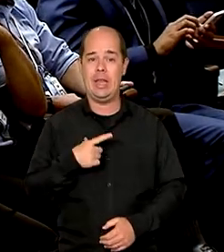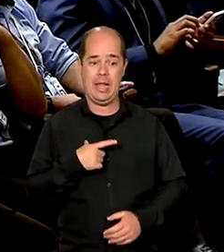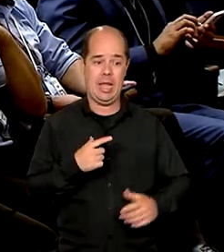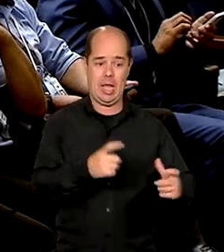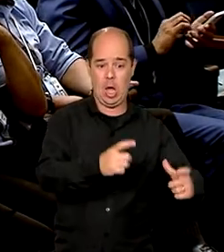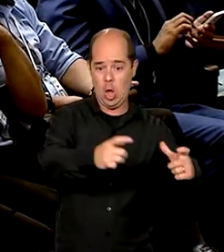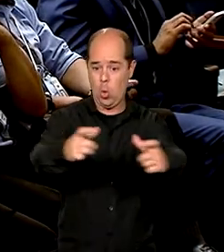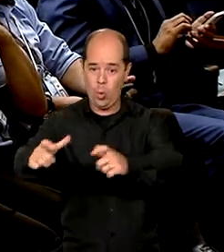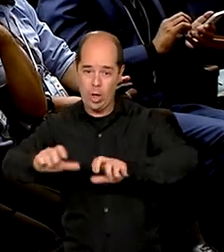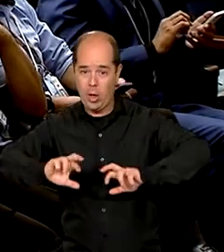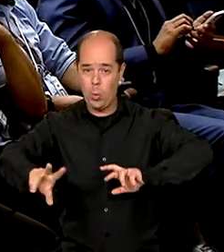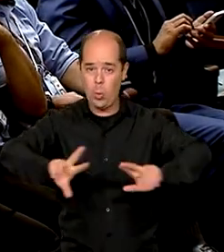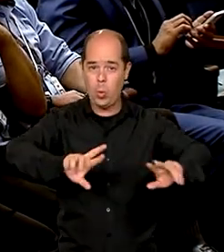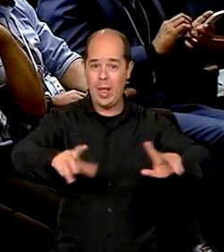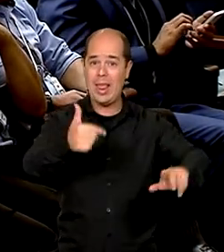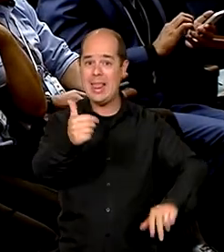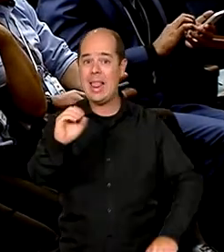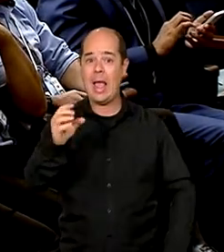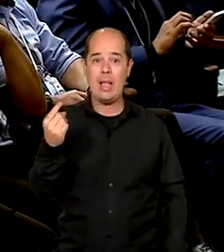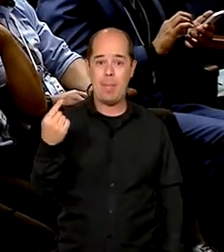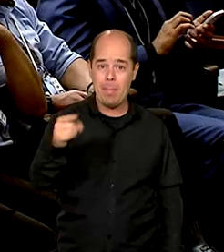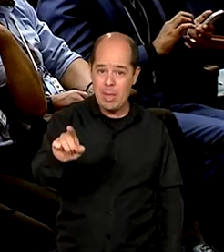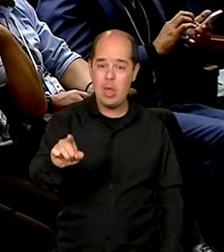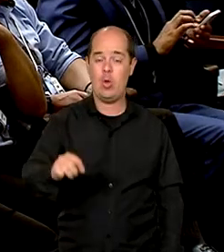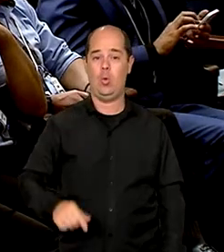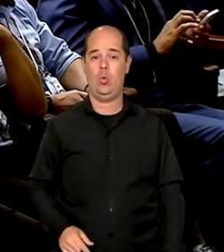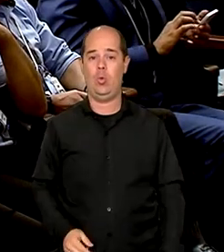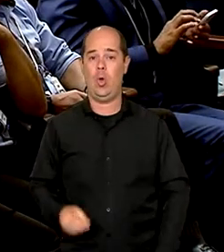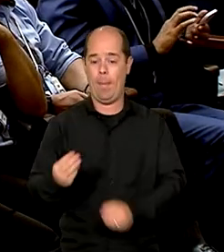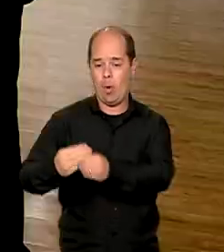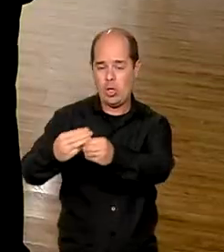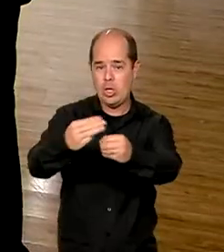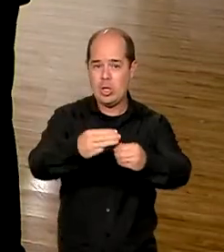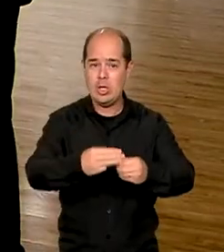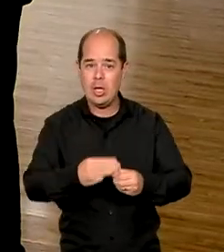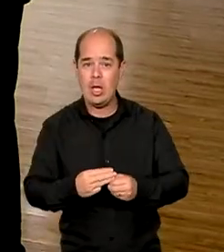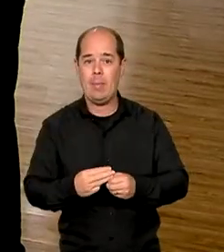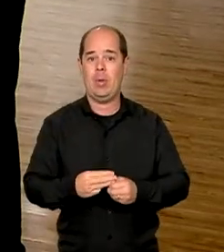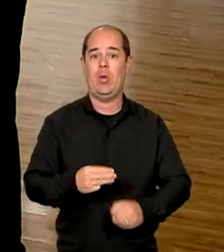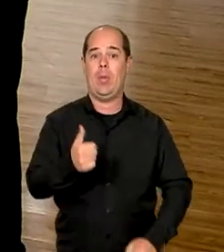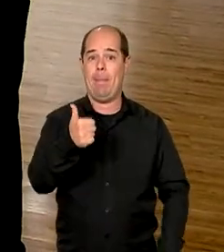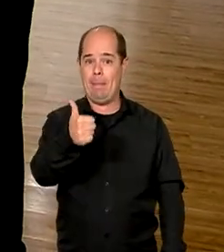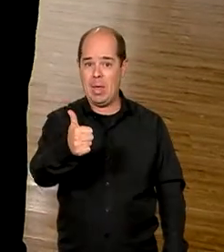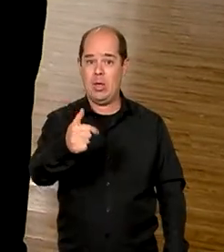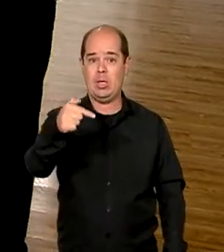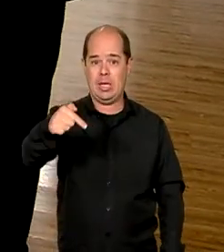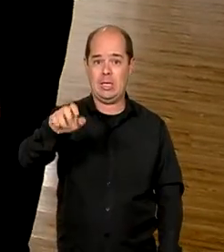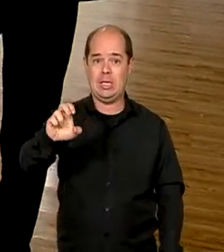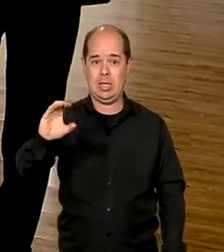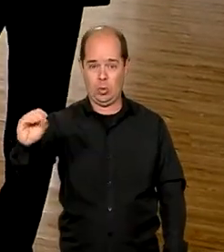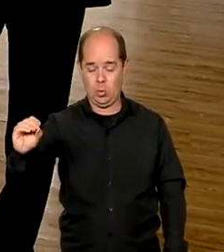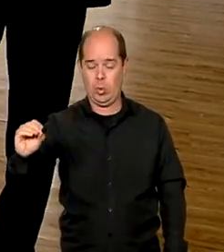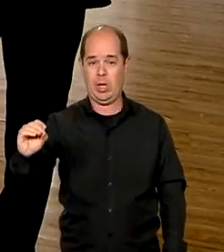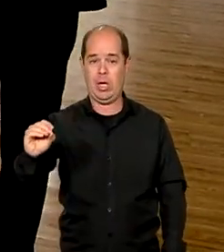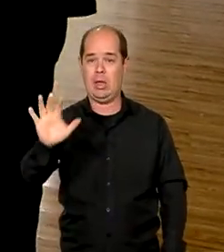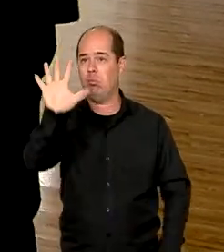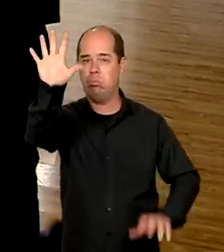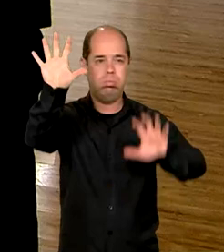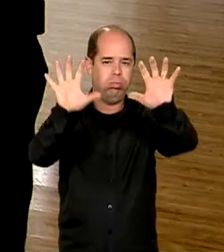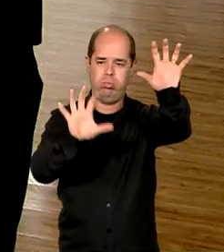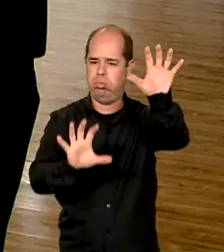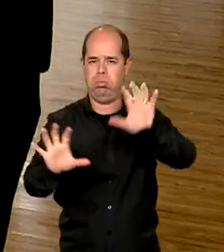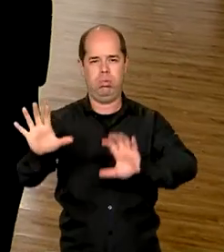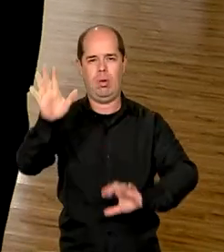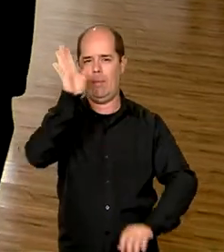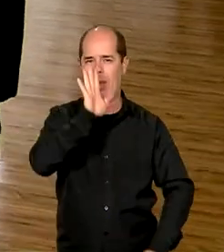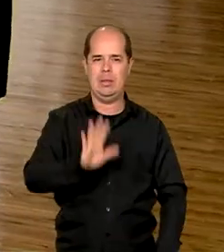prova, distribuídos em 1.750 municípios de todas as regiões do país. O exame